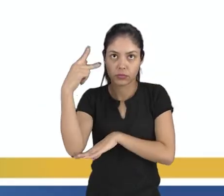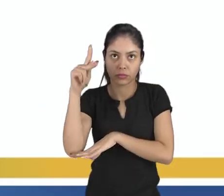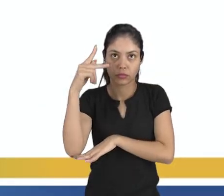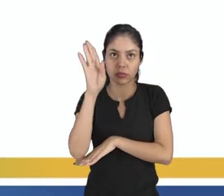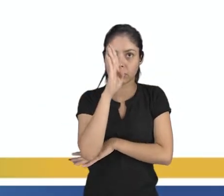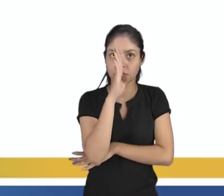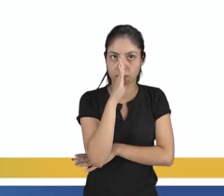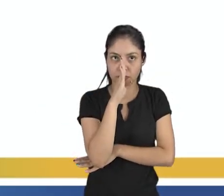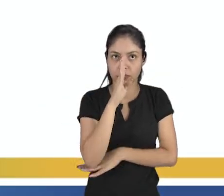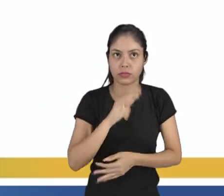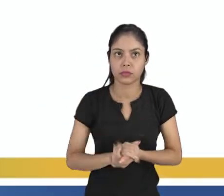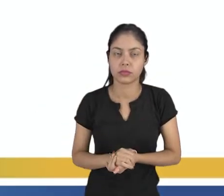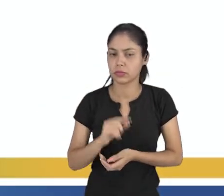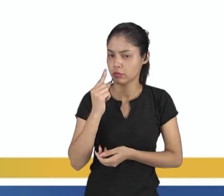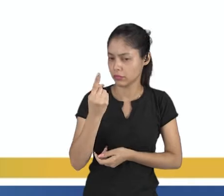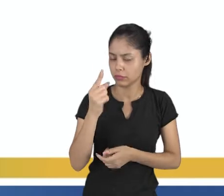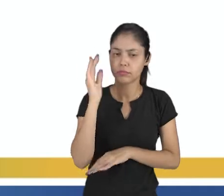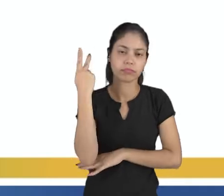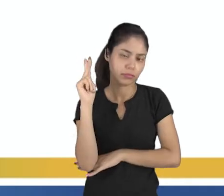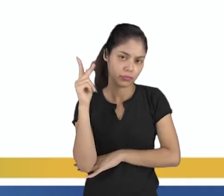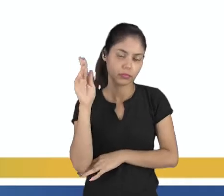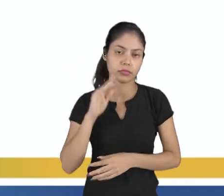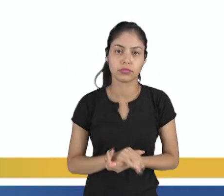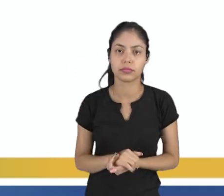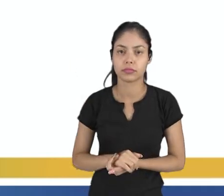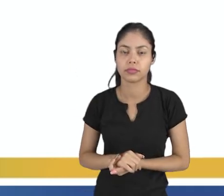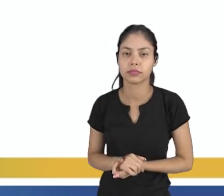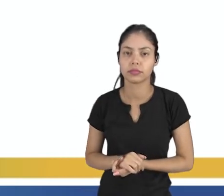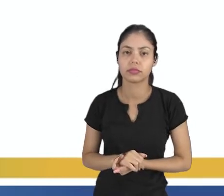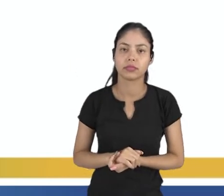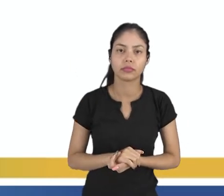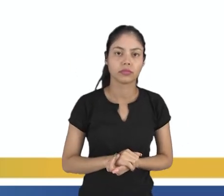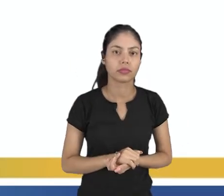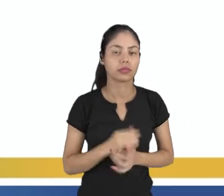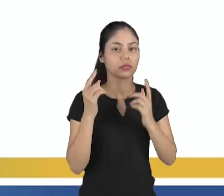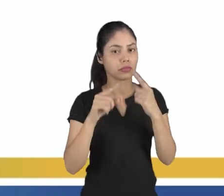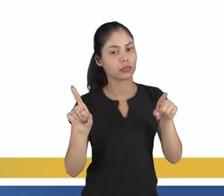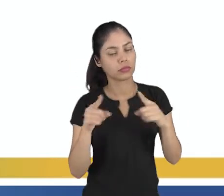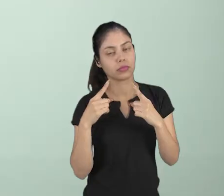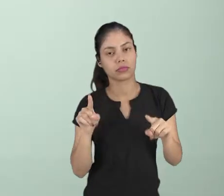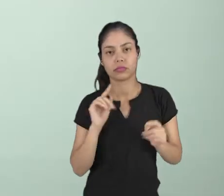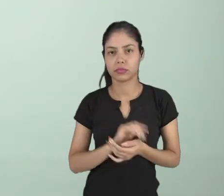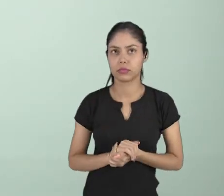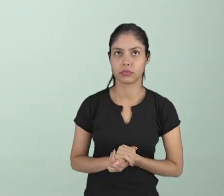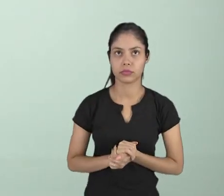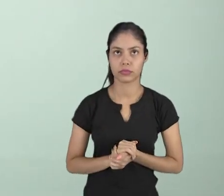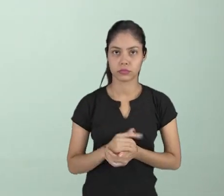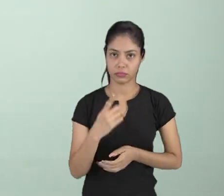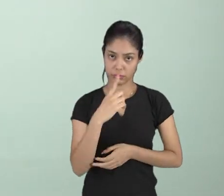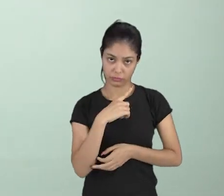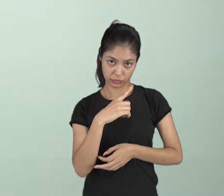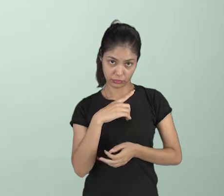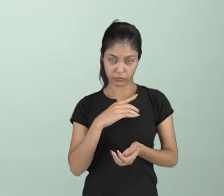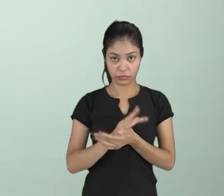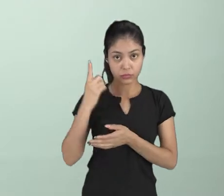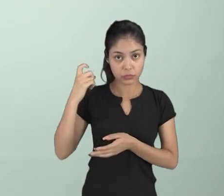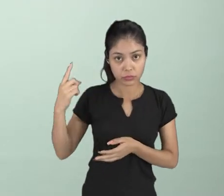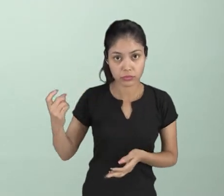de silêncio por um determinado período. Ou seja, a música ela é composta